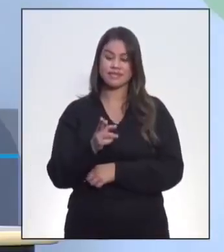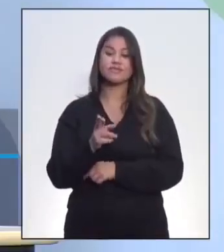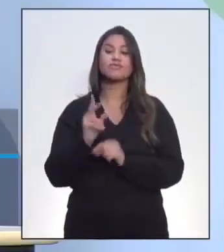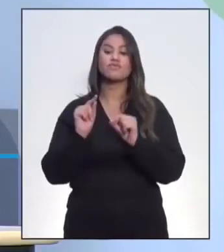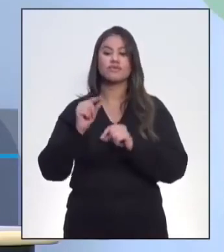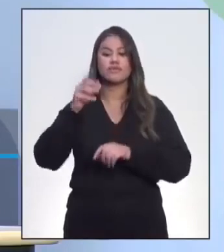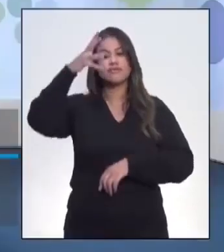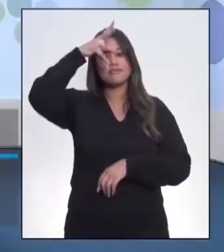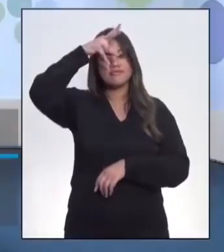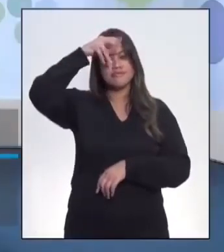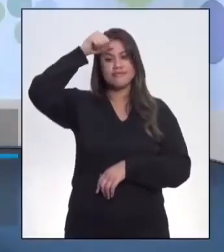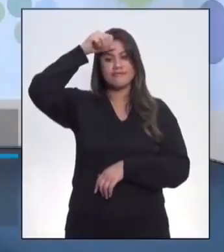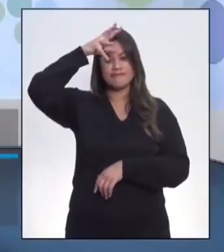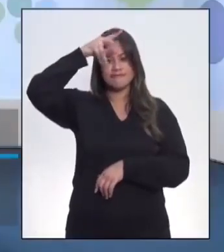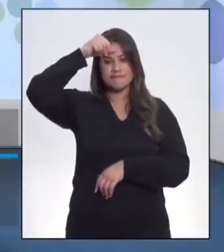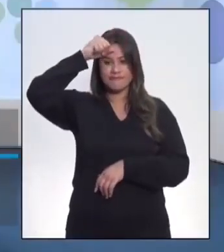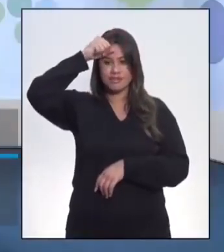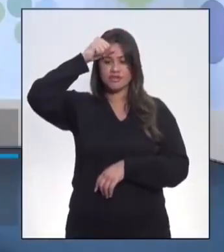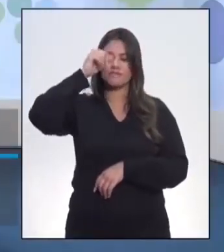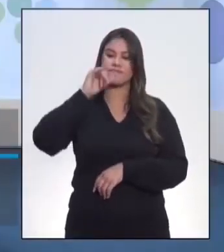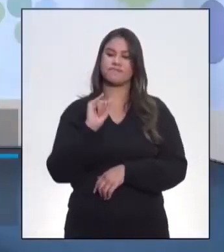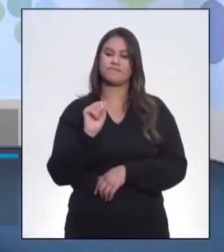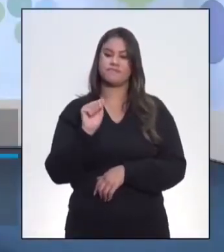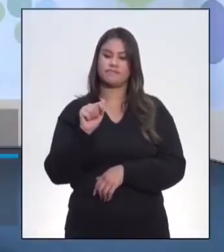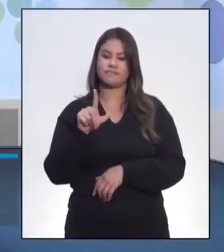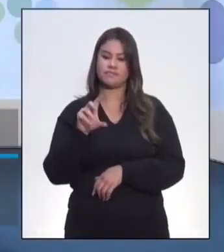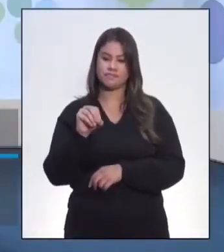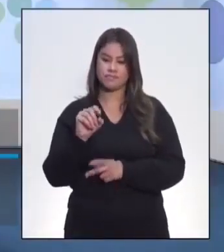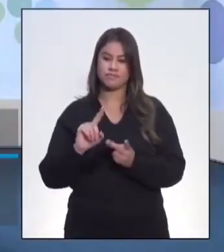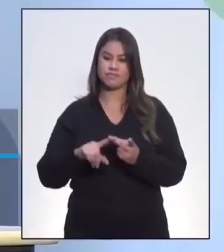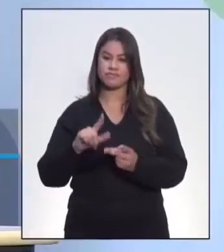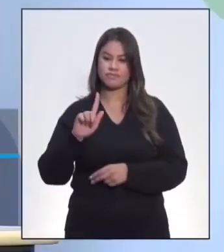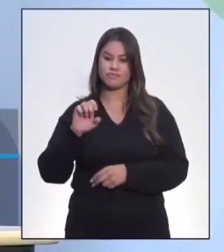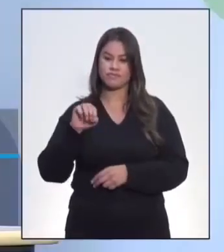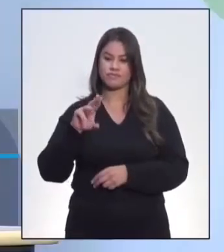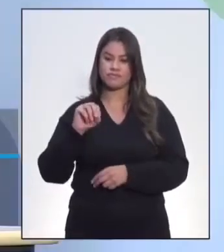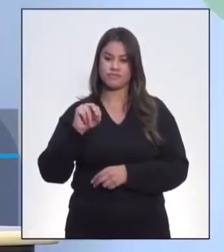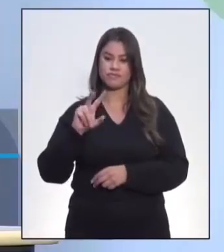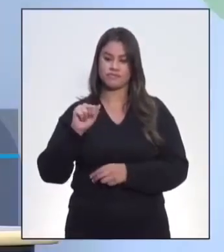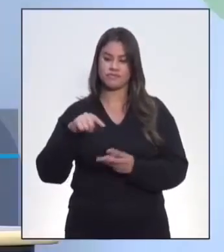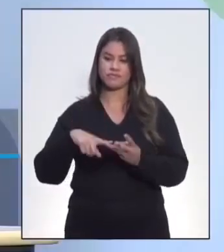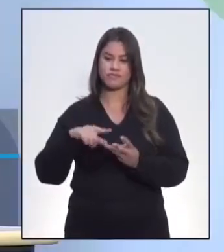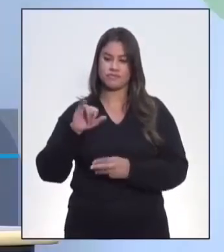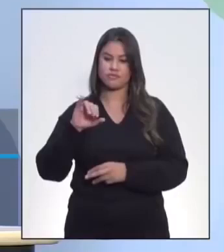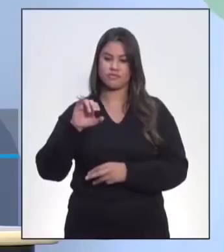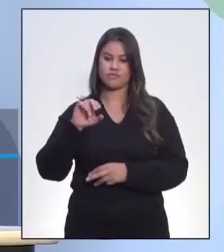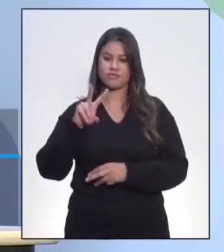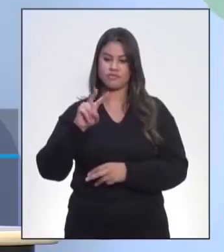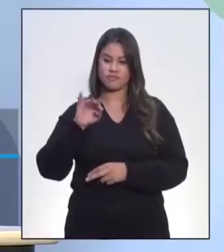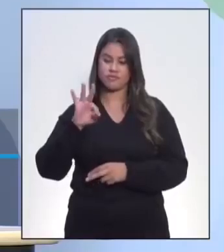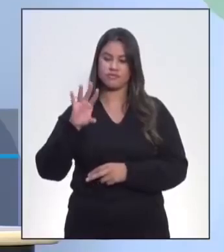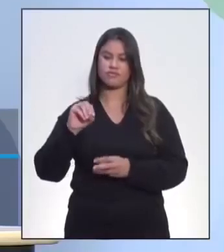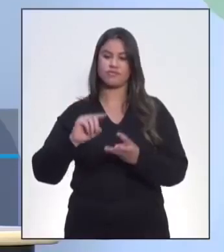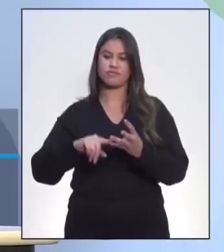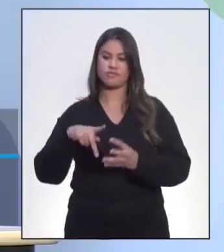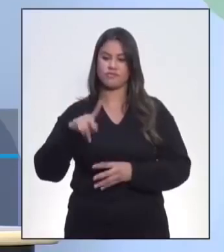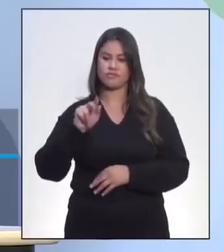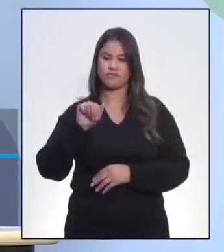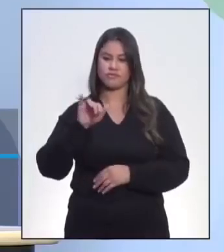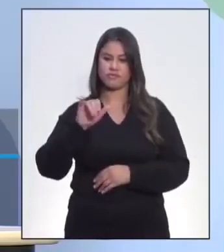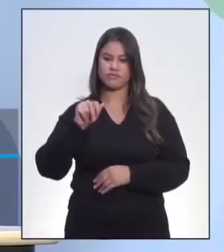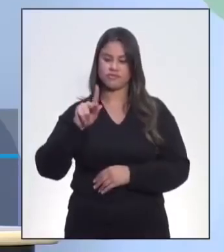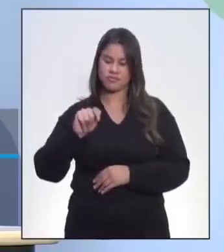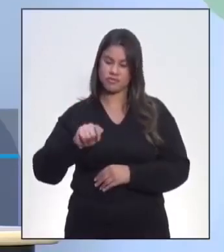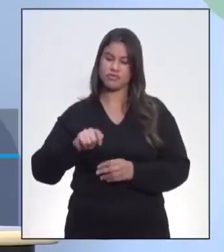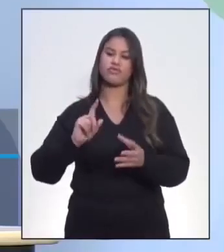frango, né? Então, o Iago, a Giovana, o Victor Hugo, o Kaique, o